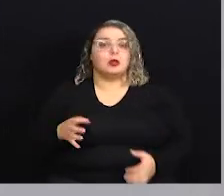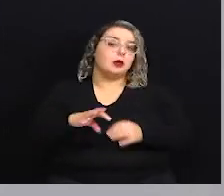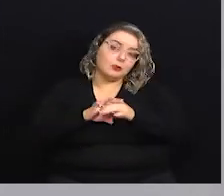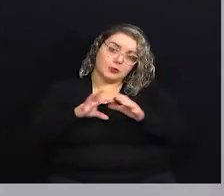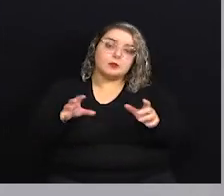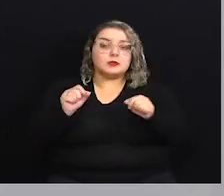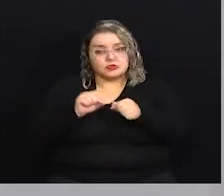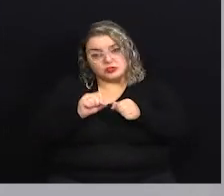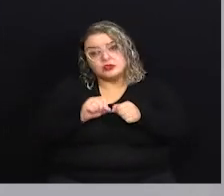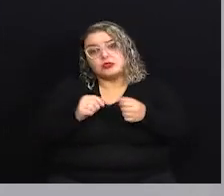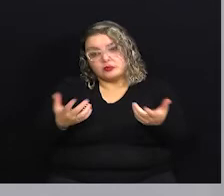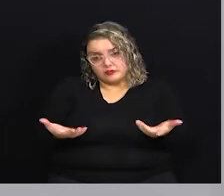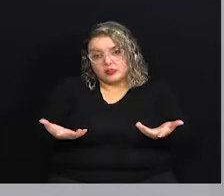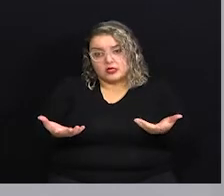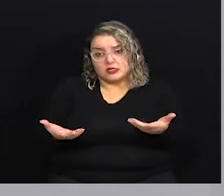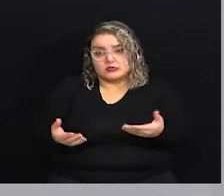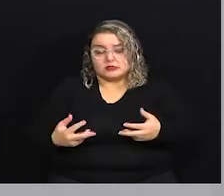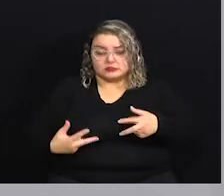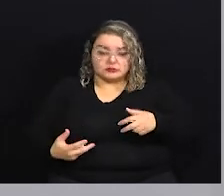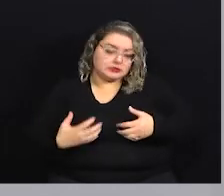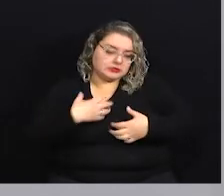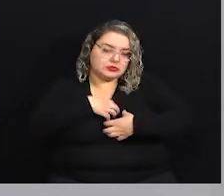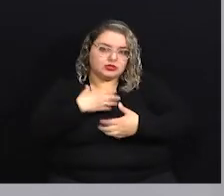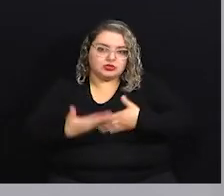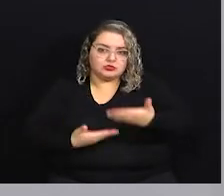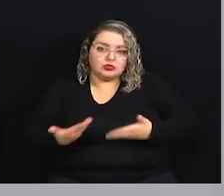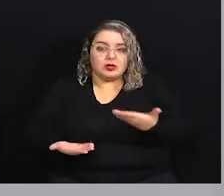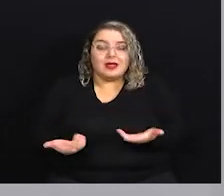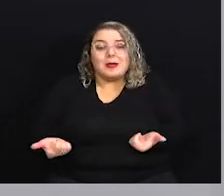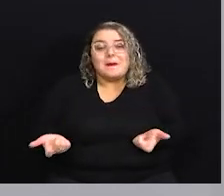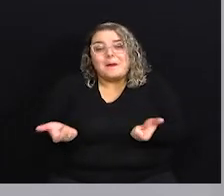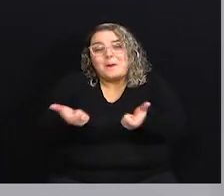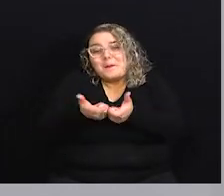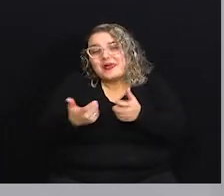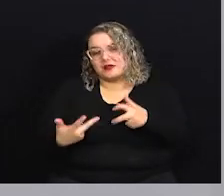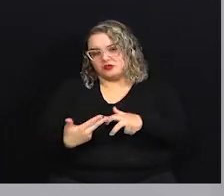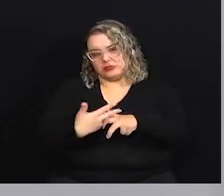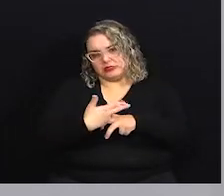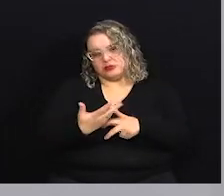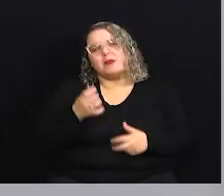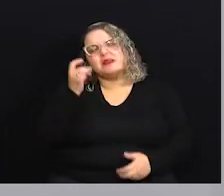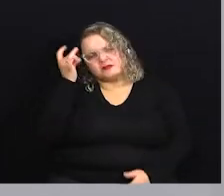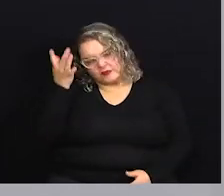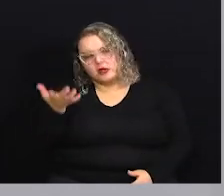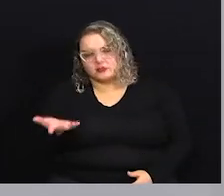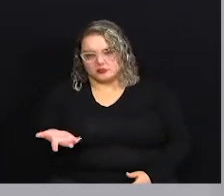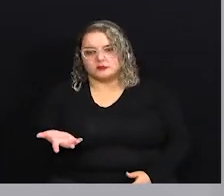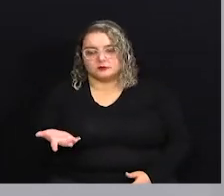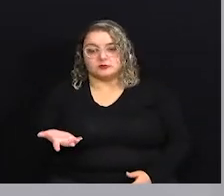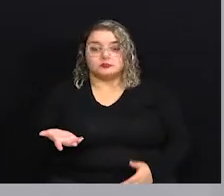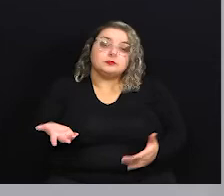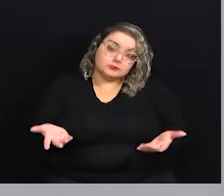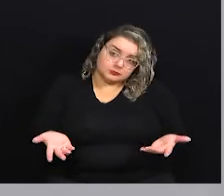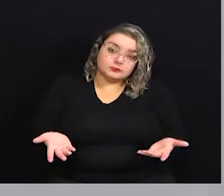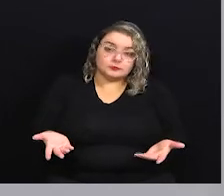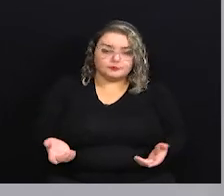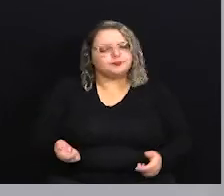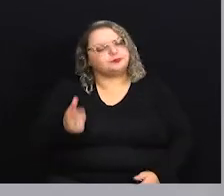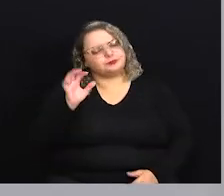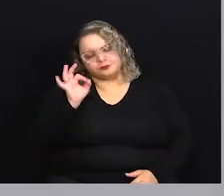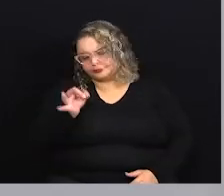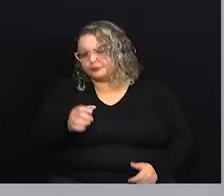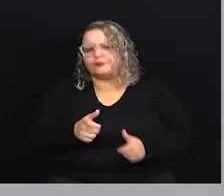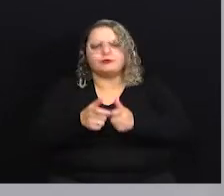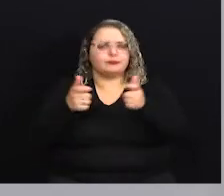mais, cada dia mais, e permite que a gente faça essas intervenções de uma forma menos invasiva, né? Muito mais fácil. E tenho